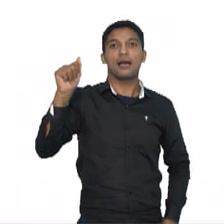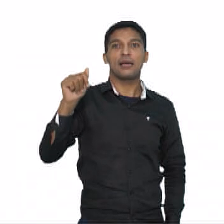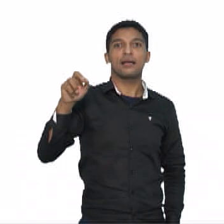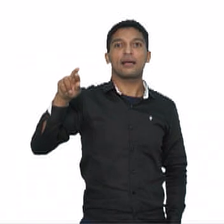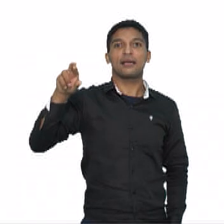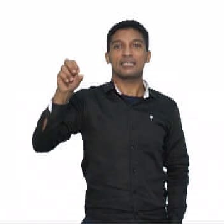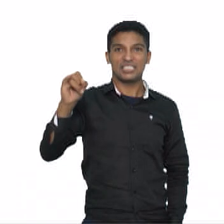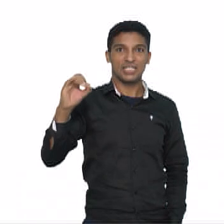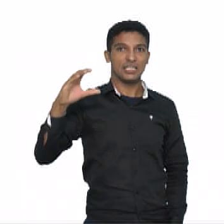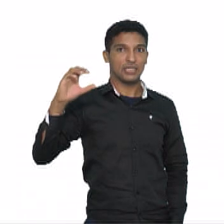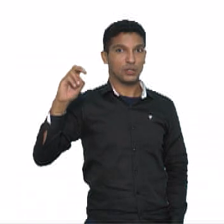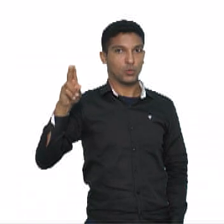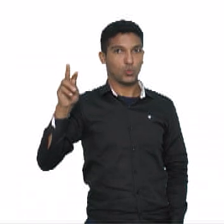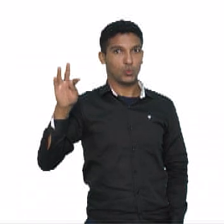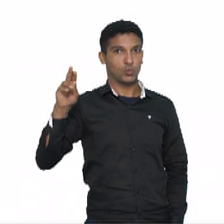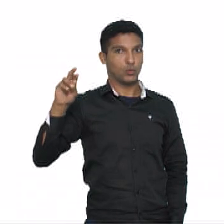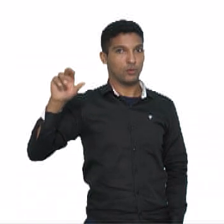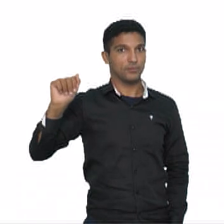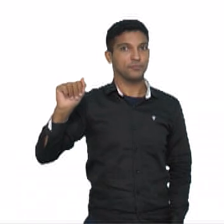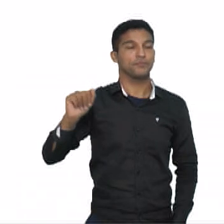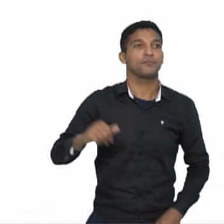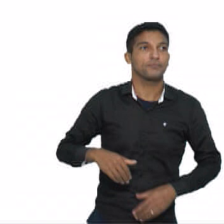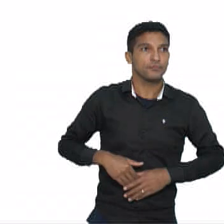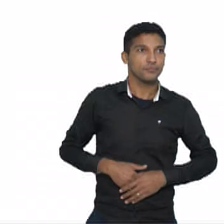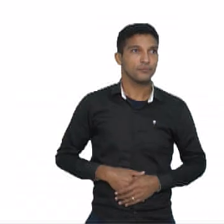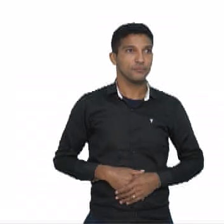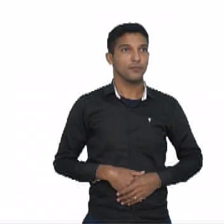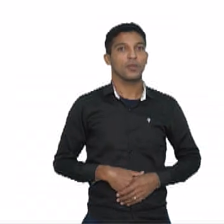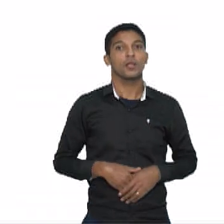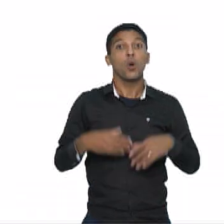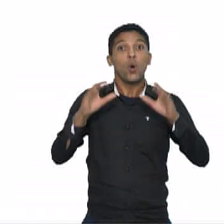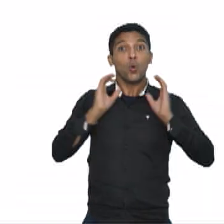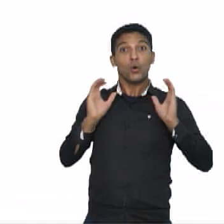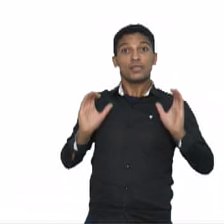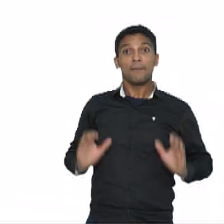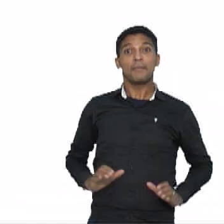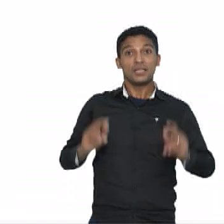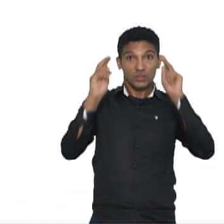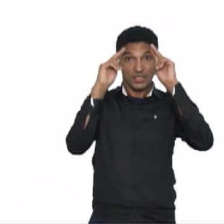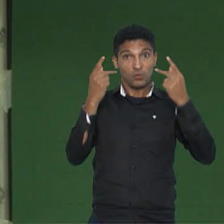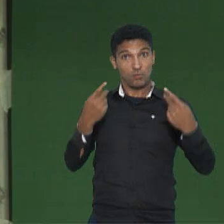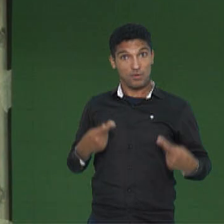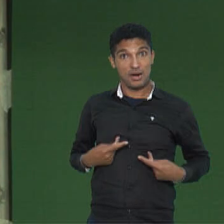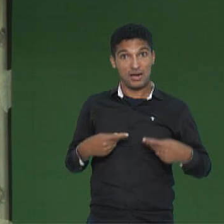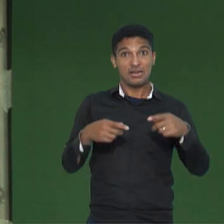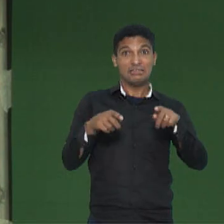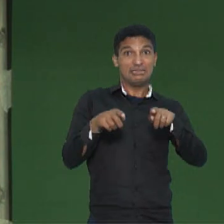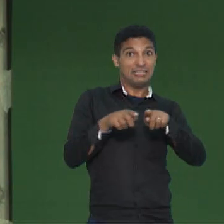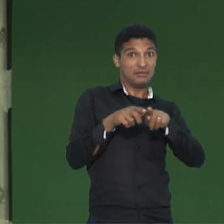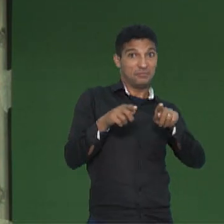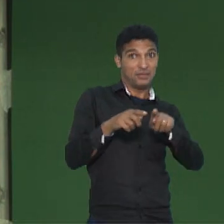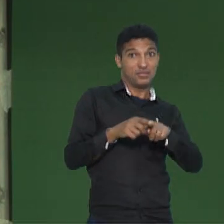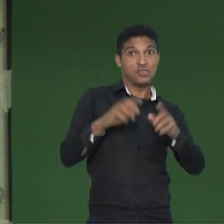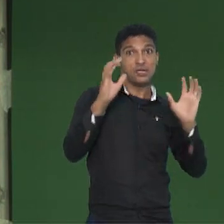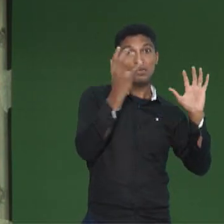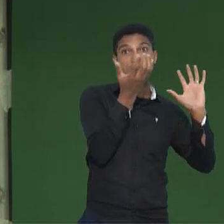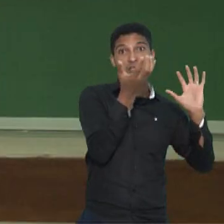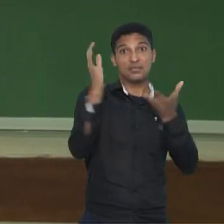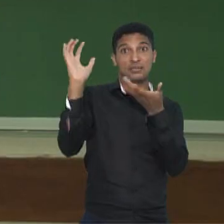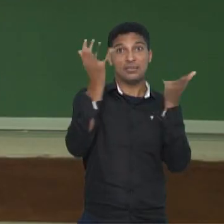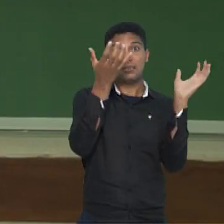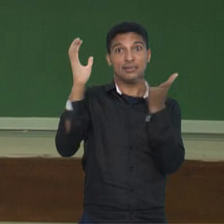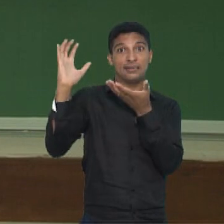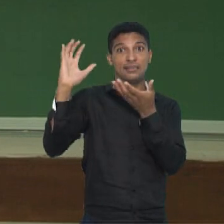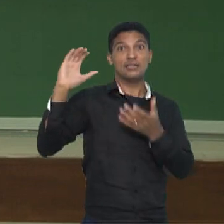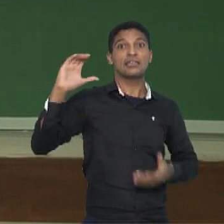mais decisivos tenha sido a questão do comportamento ligado à questão climática. Mas não dá para fechar. Quem